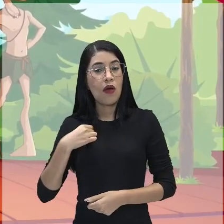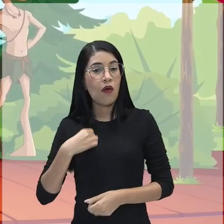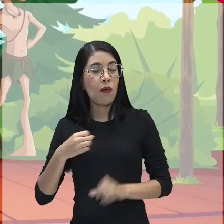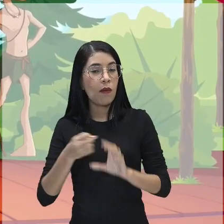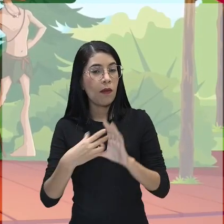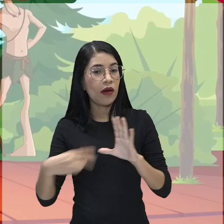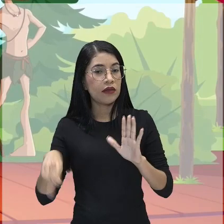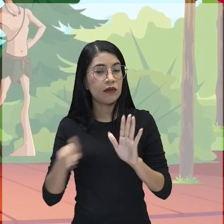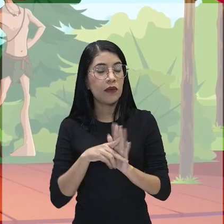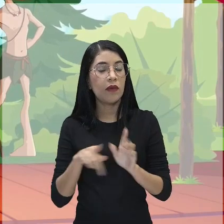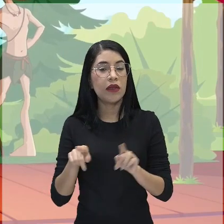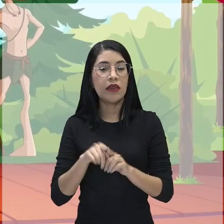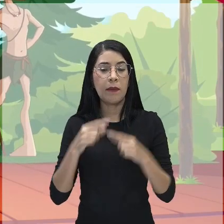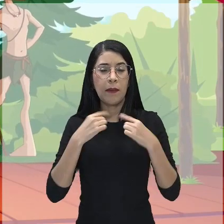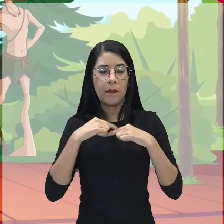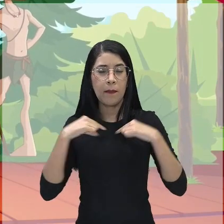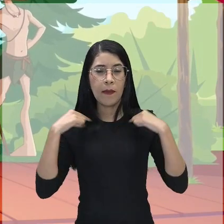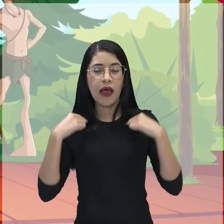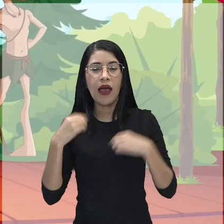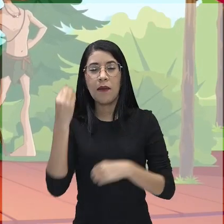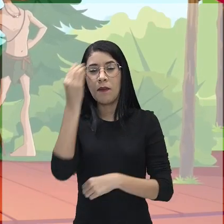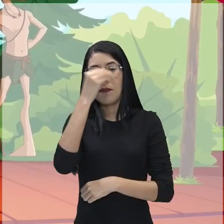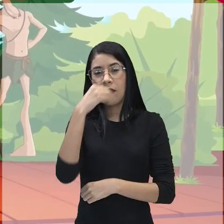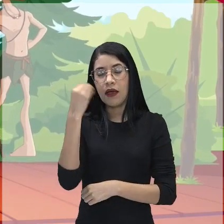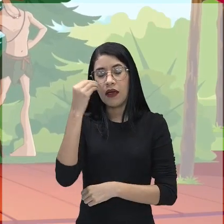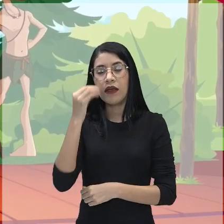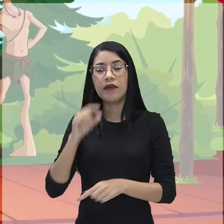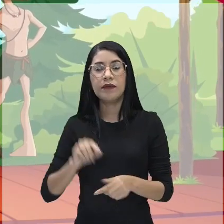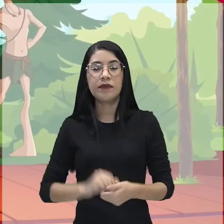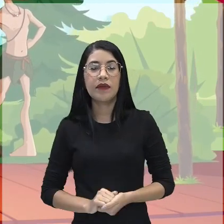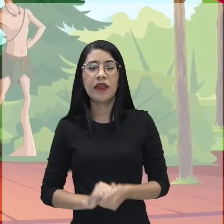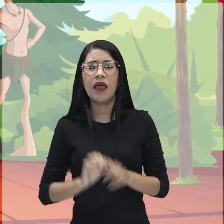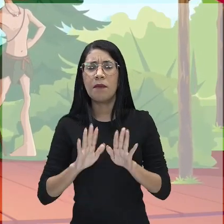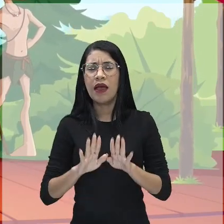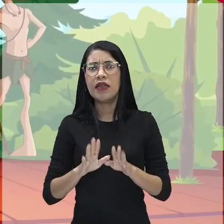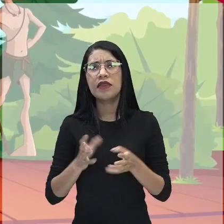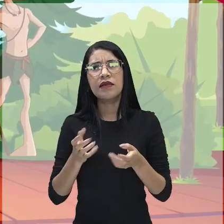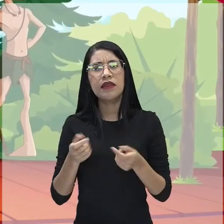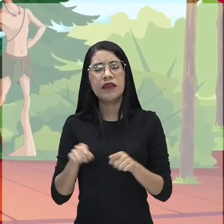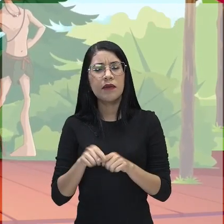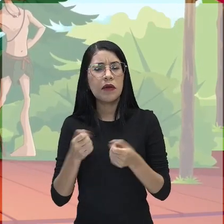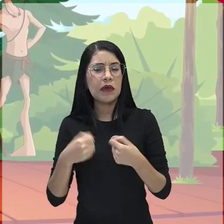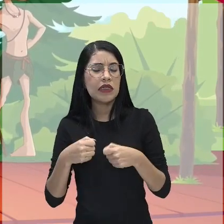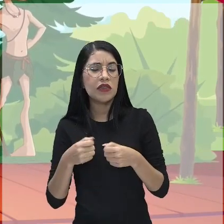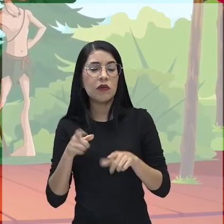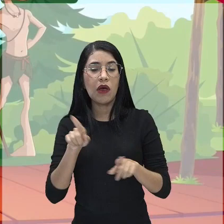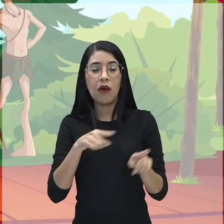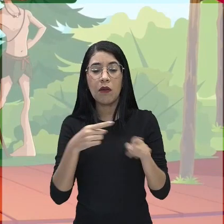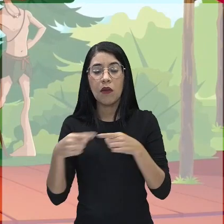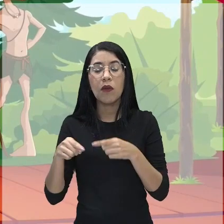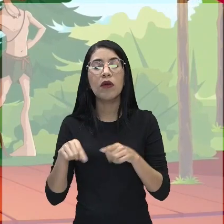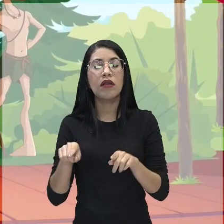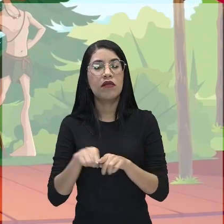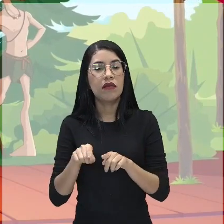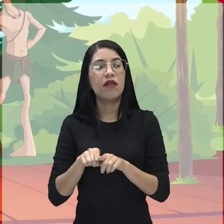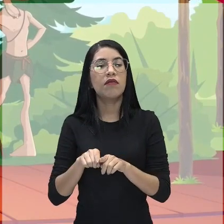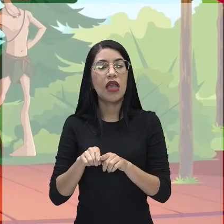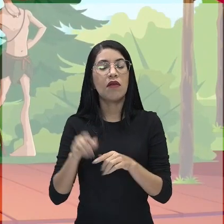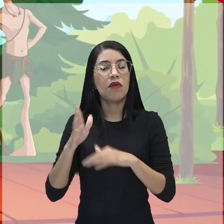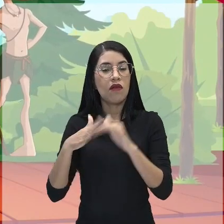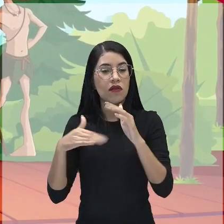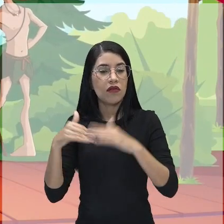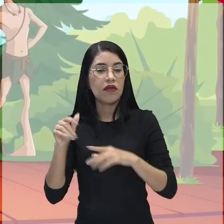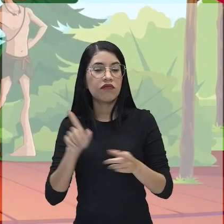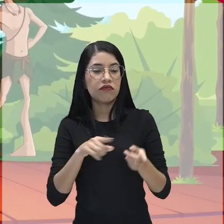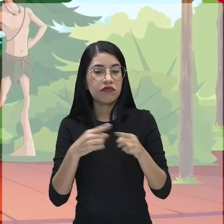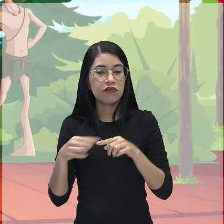os adereços, a maquiagem. Ah, mas eu quero uma música, eu vou usar sonoplastia.